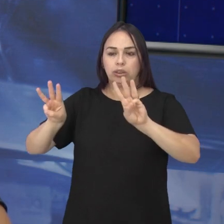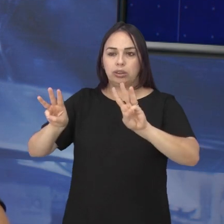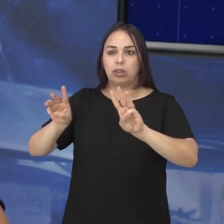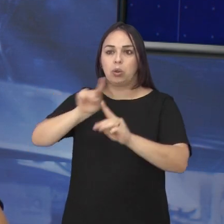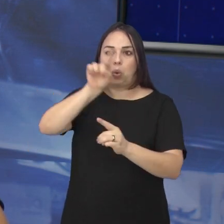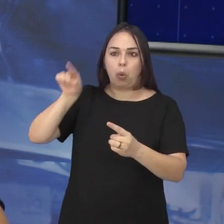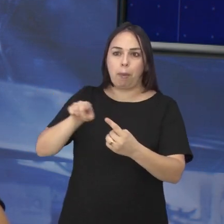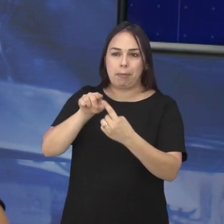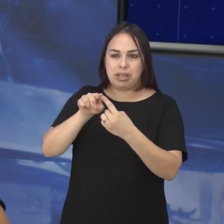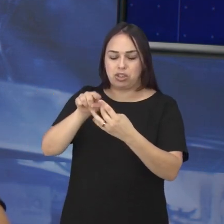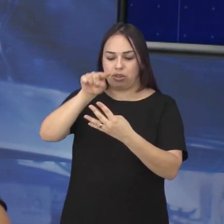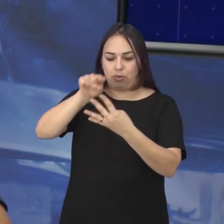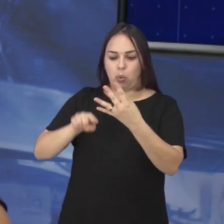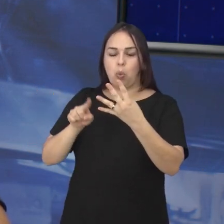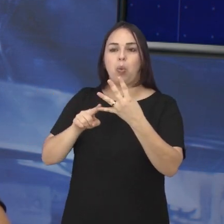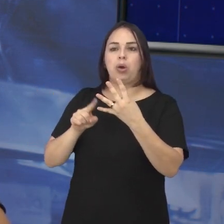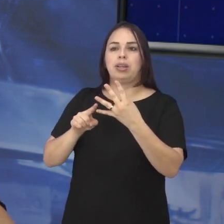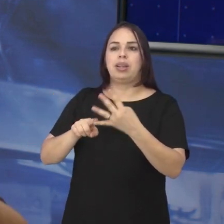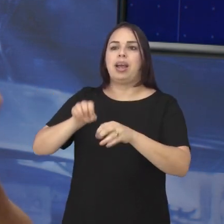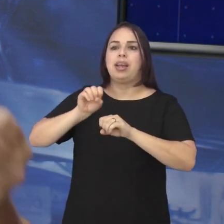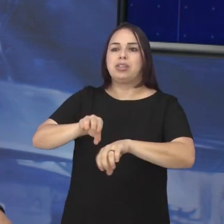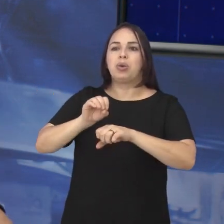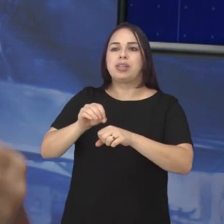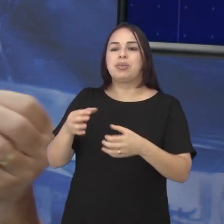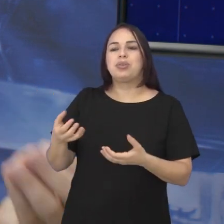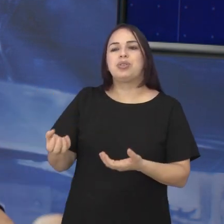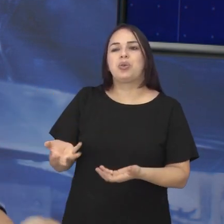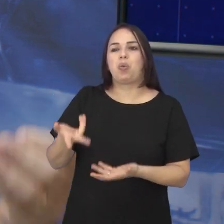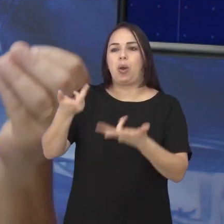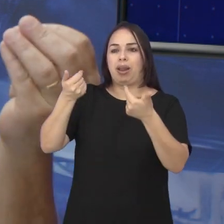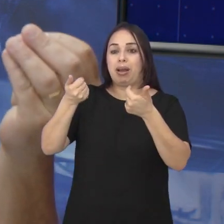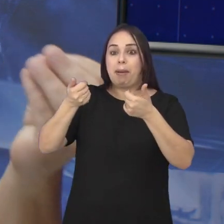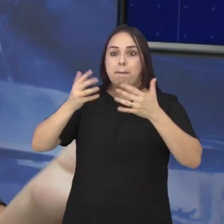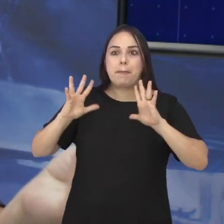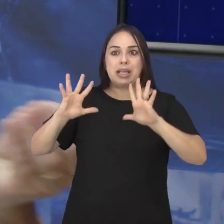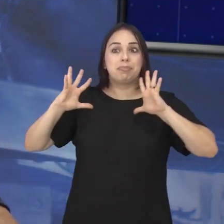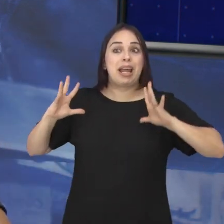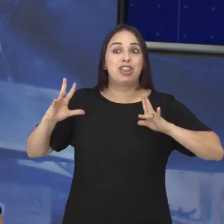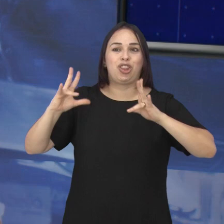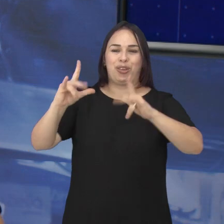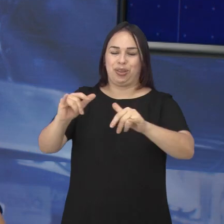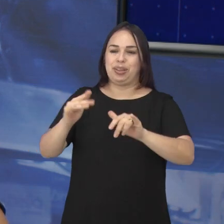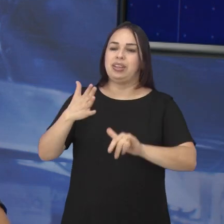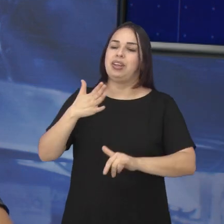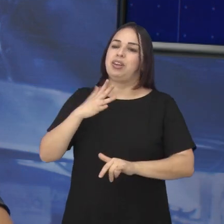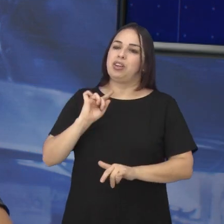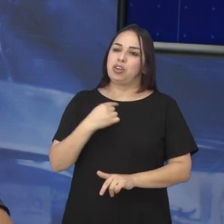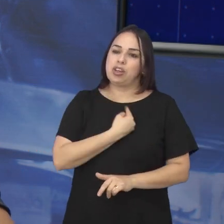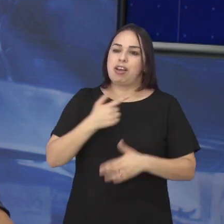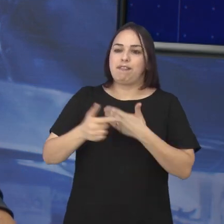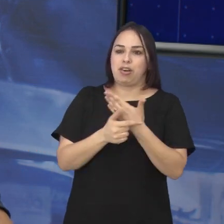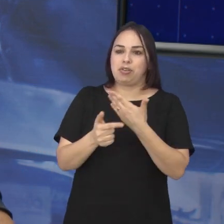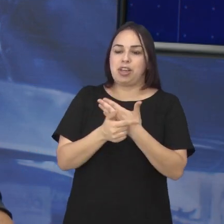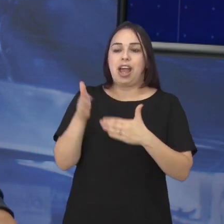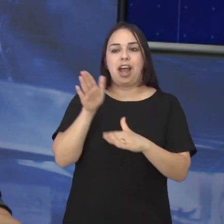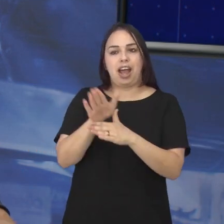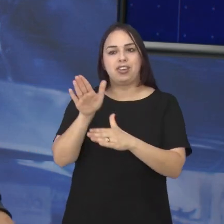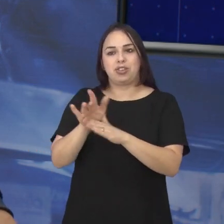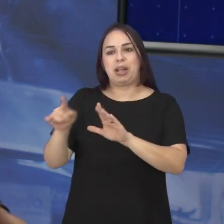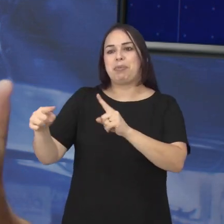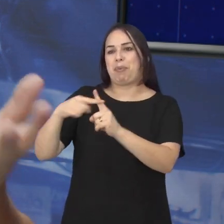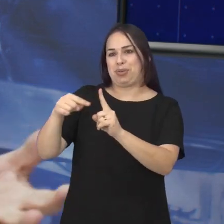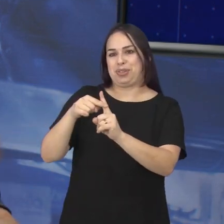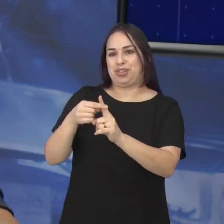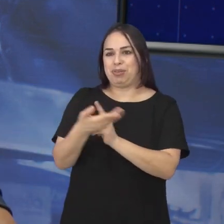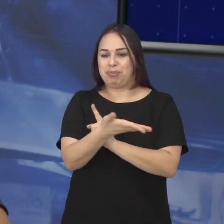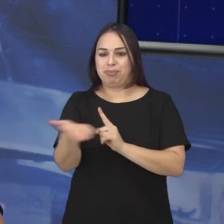que um dos objetivos, que é o objetivo 4, é justamente educação de qualidade para todos. Então o nosso papel é, de alguma maneira, contribuir